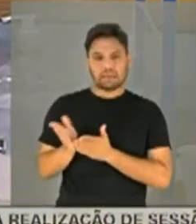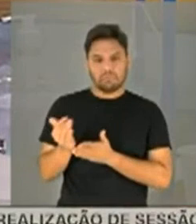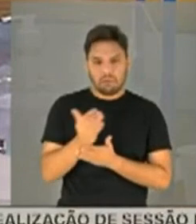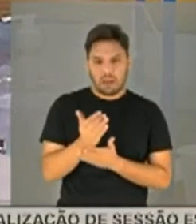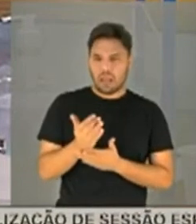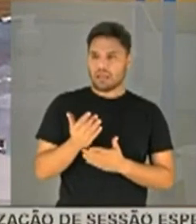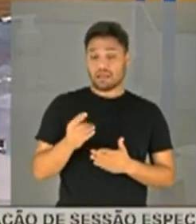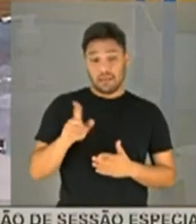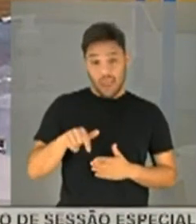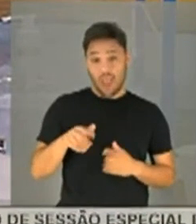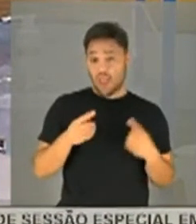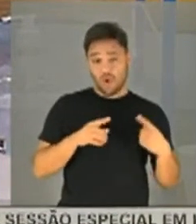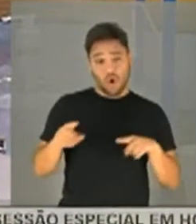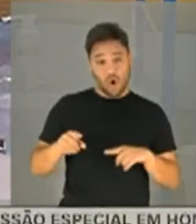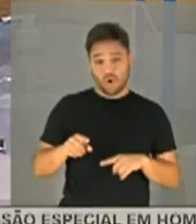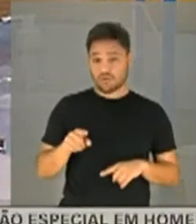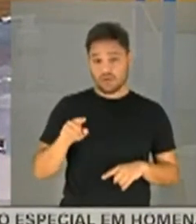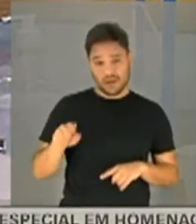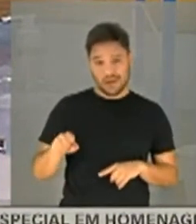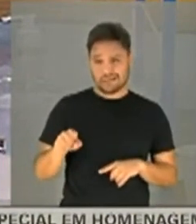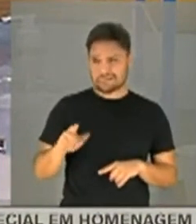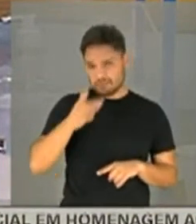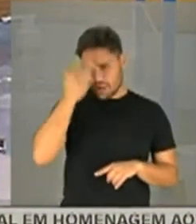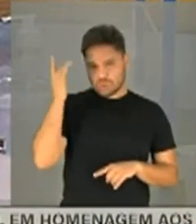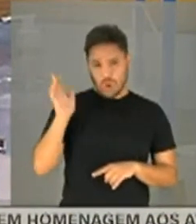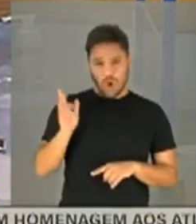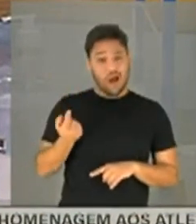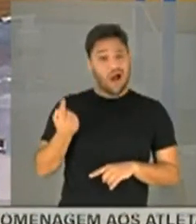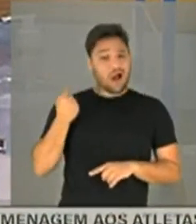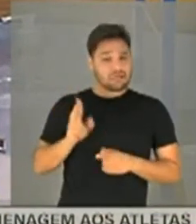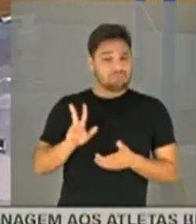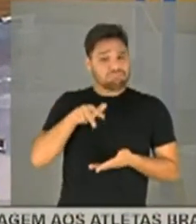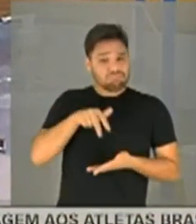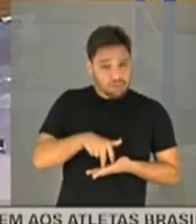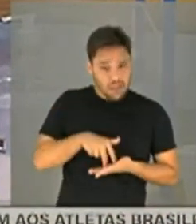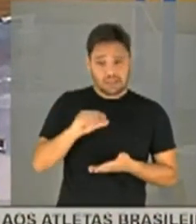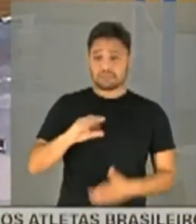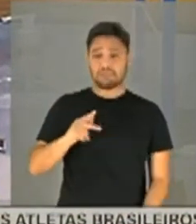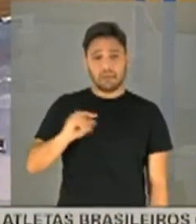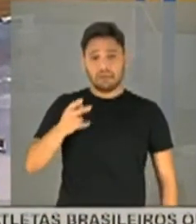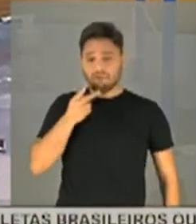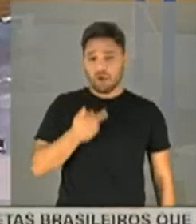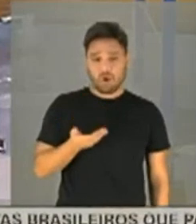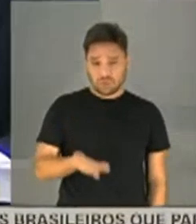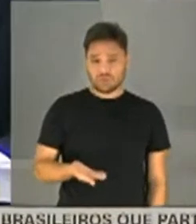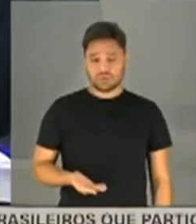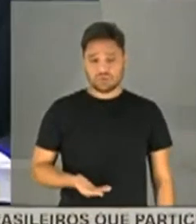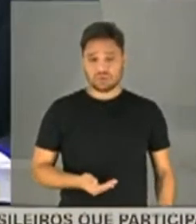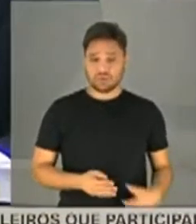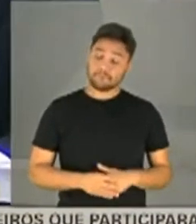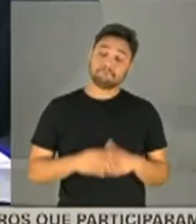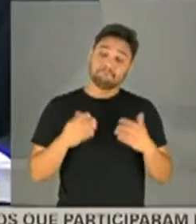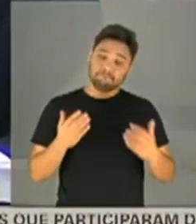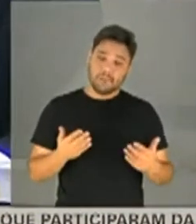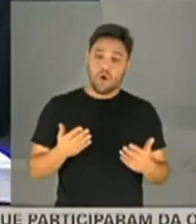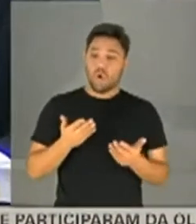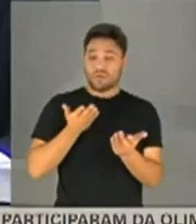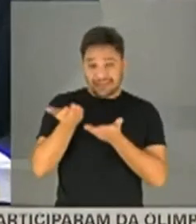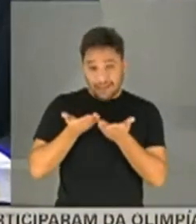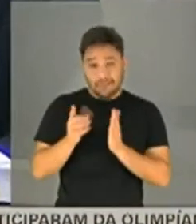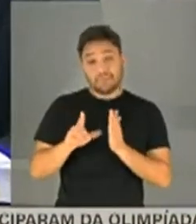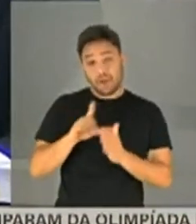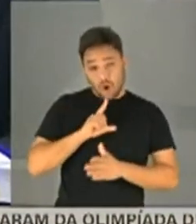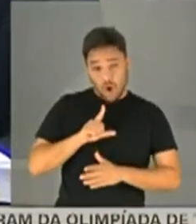rebatem estas afirmativas desses depoentes que vieram aqui dizer isso? Primeiro, senador, o tratamento